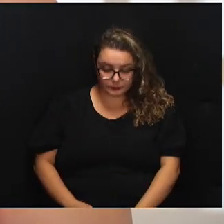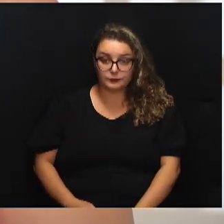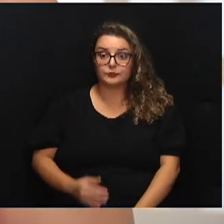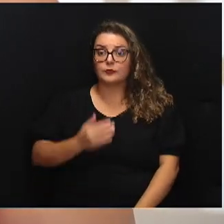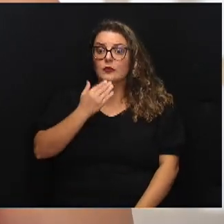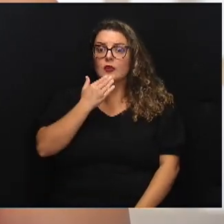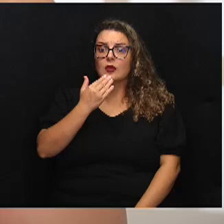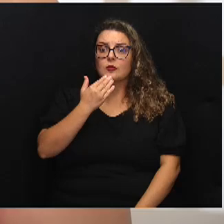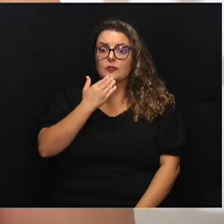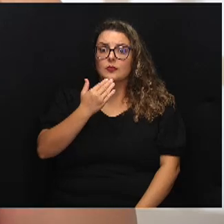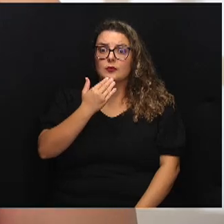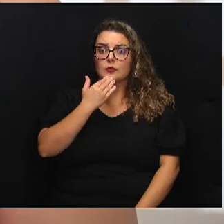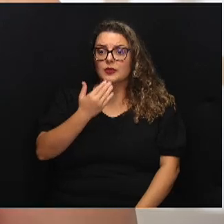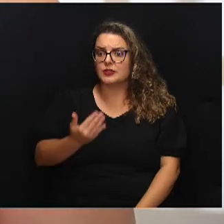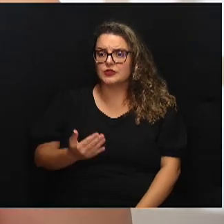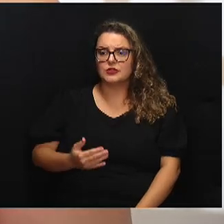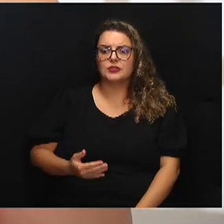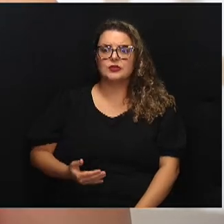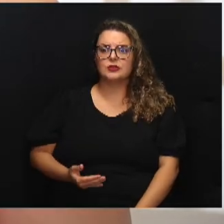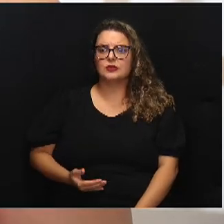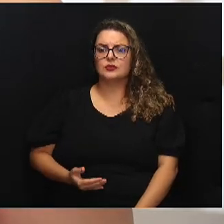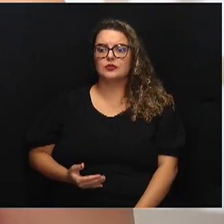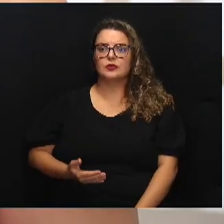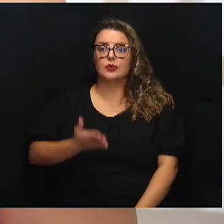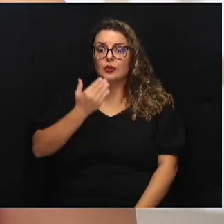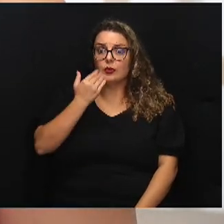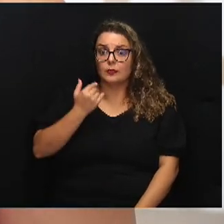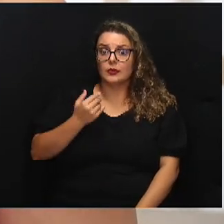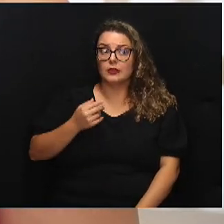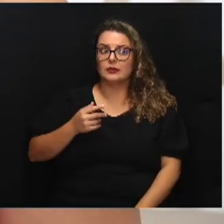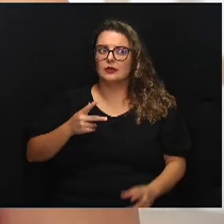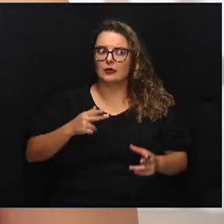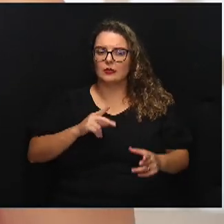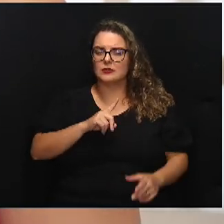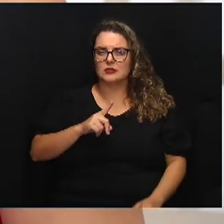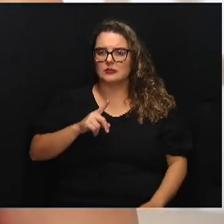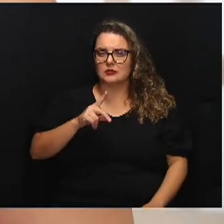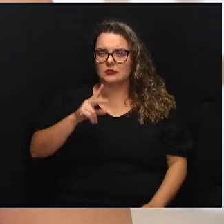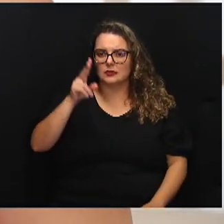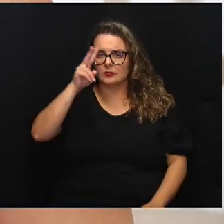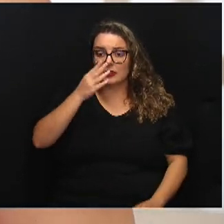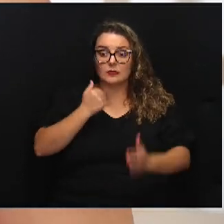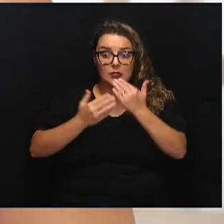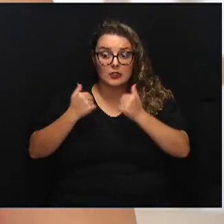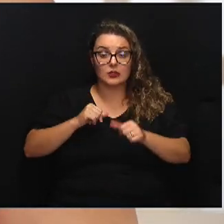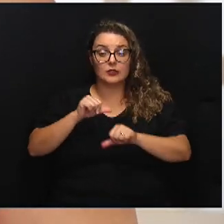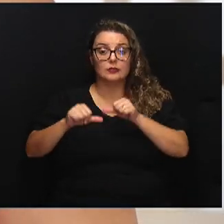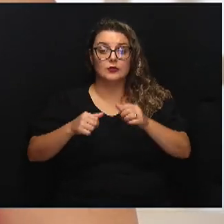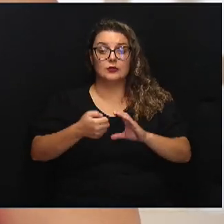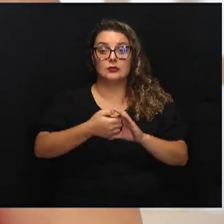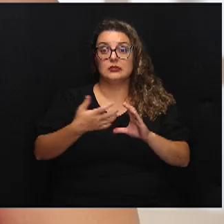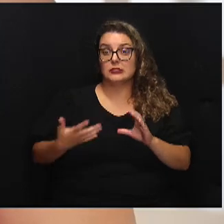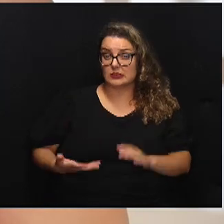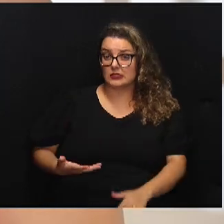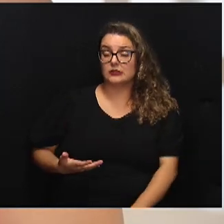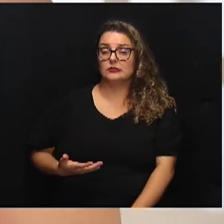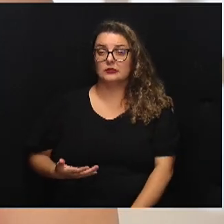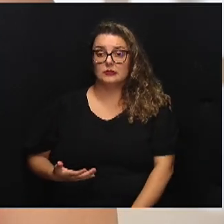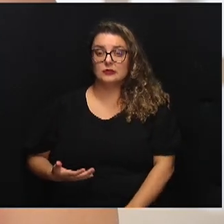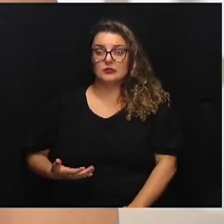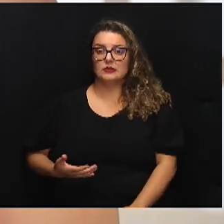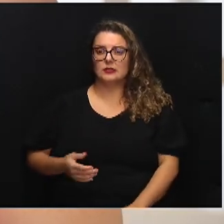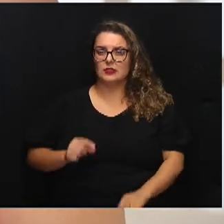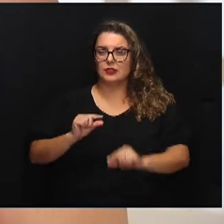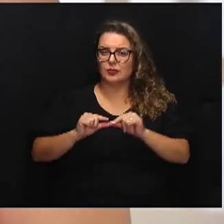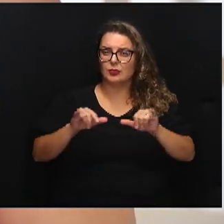comida como se não lembrasse que já tinha comido, né? Então ele começou a mudar nesse aspecto e começou a sofrer um pouco,